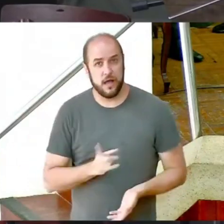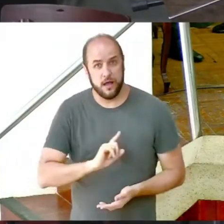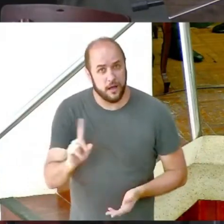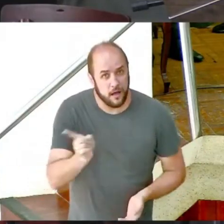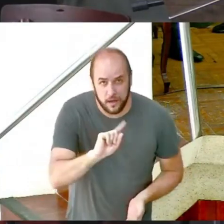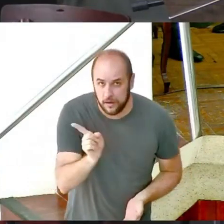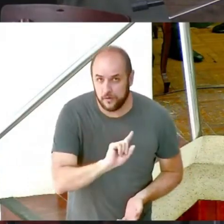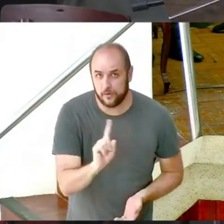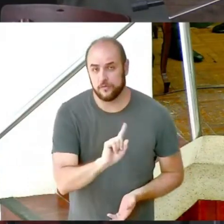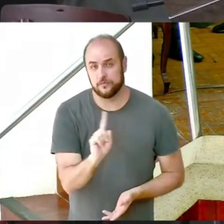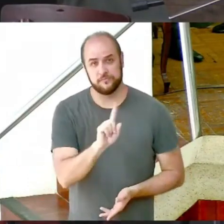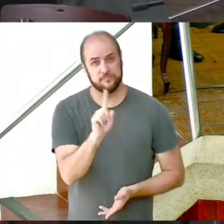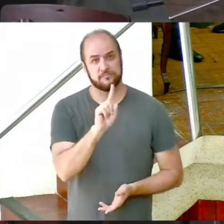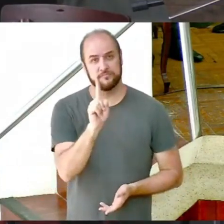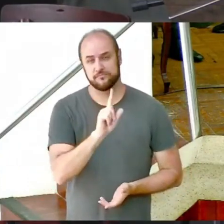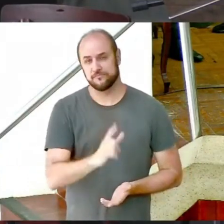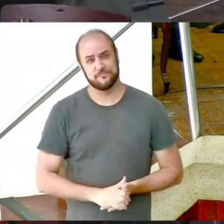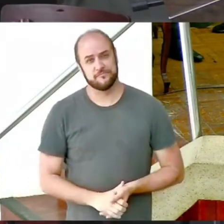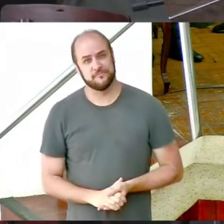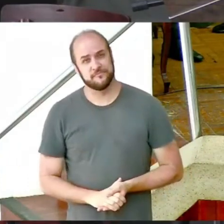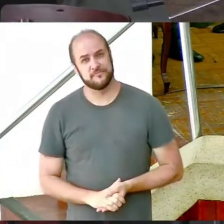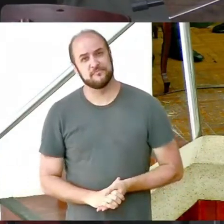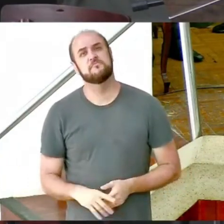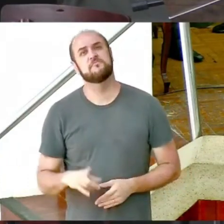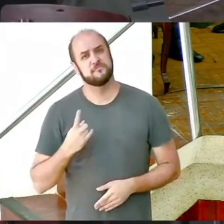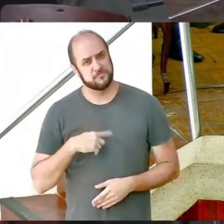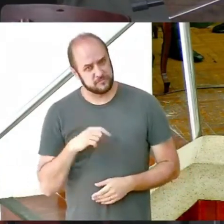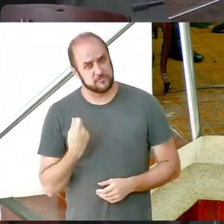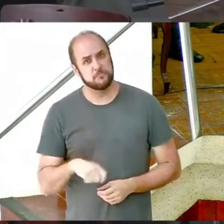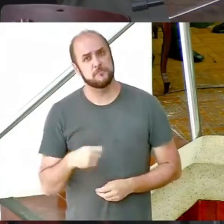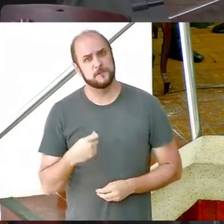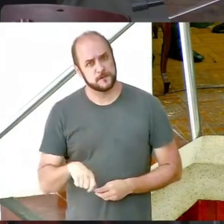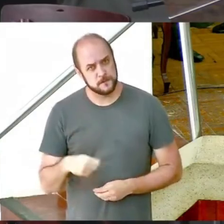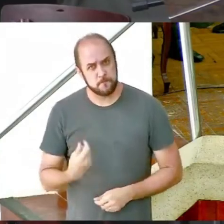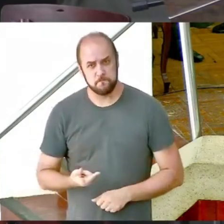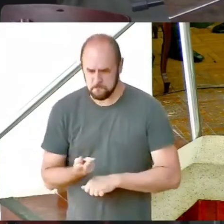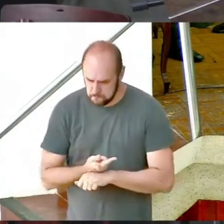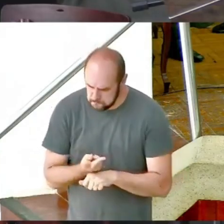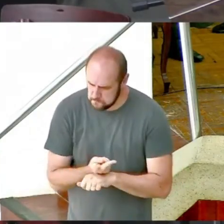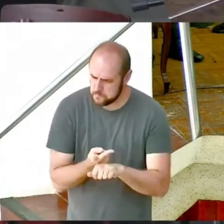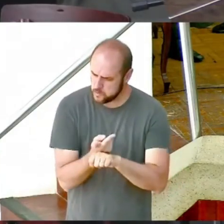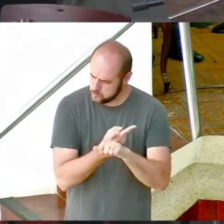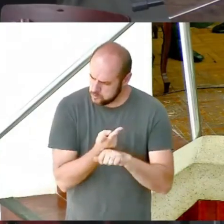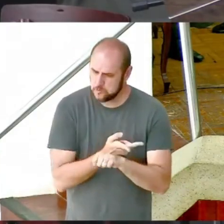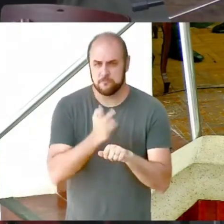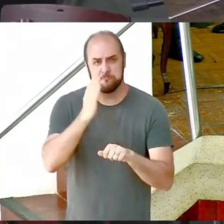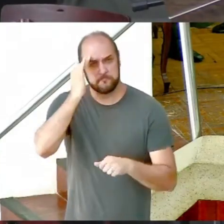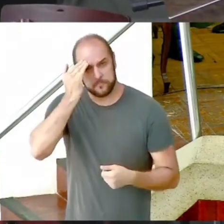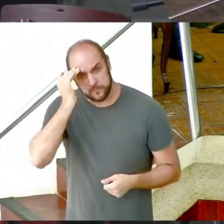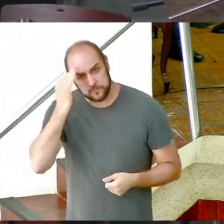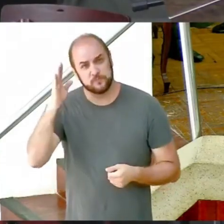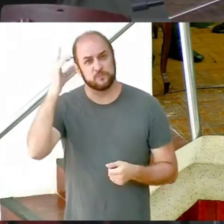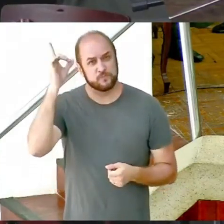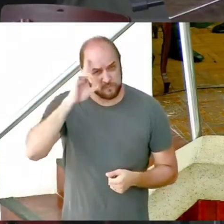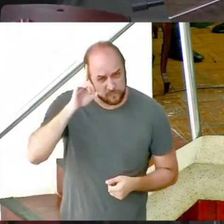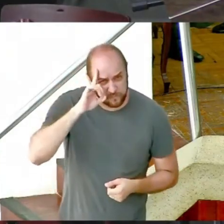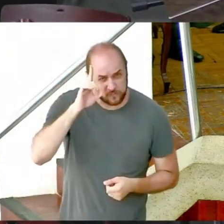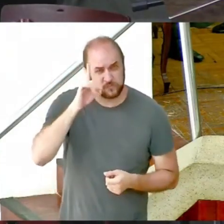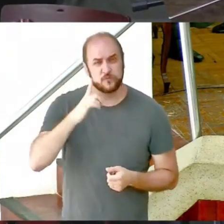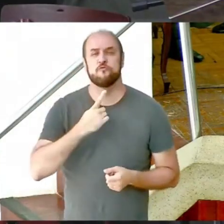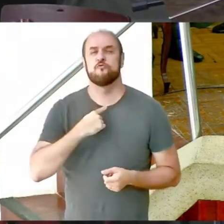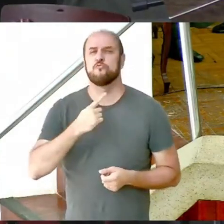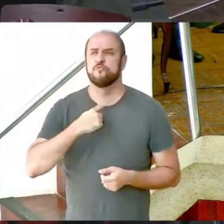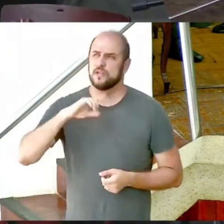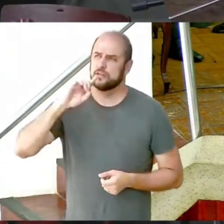não. Devemos nos envolver numa busca para entender a cada dia a vontade de